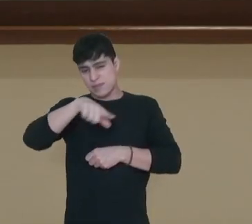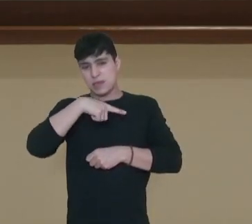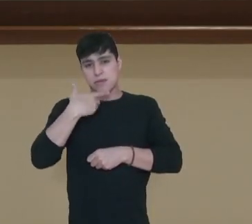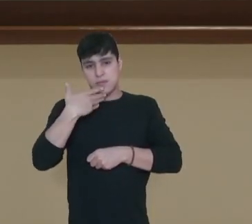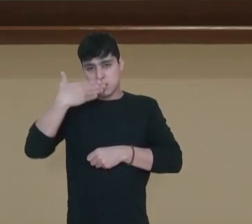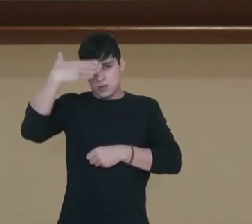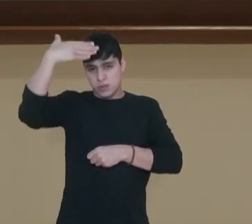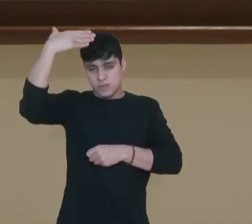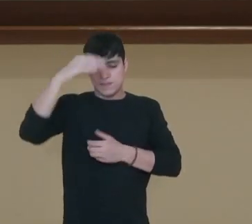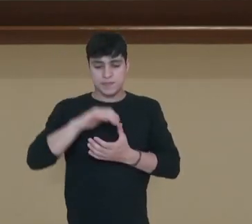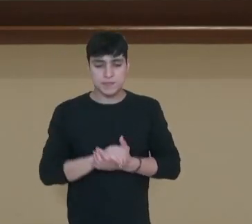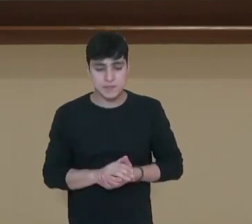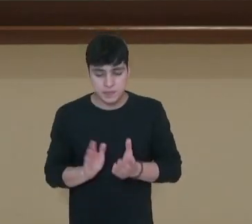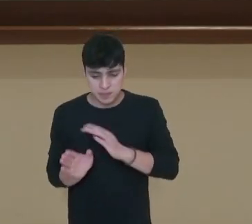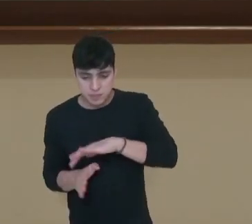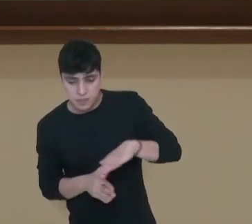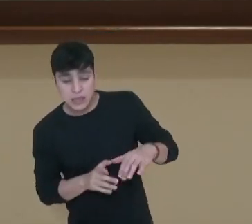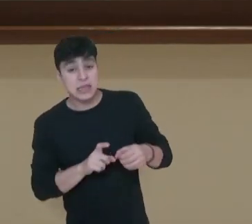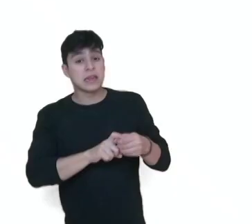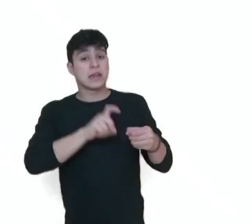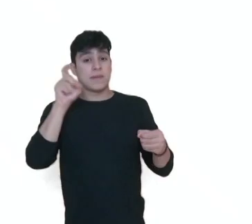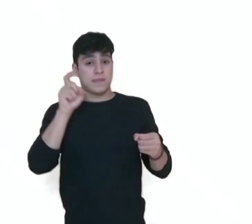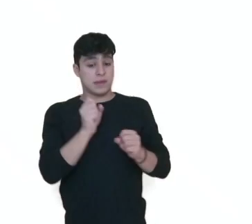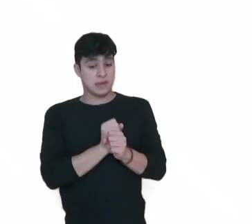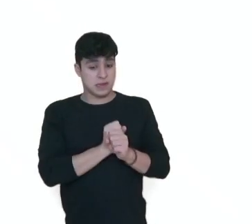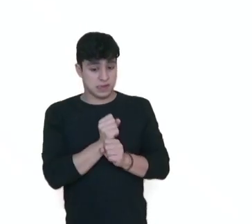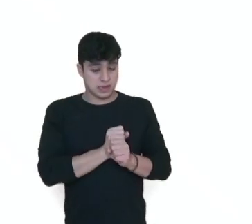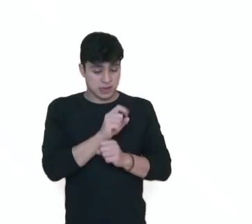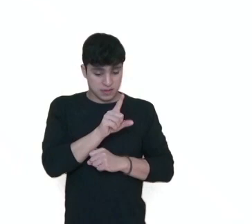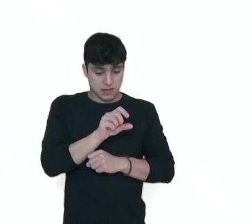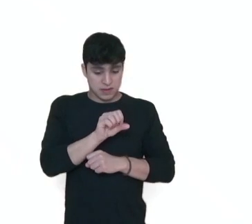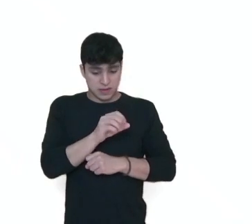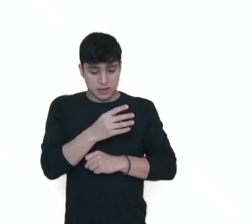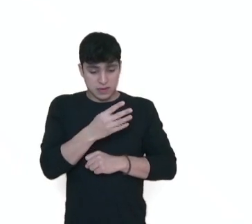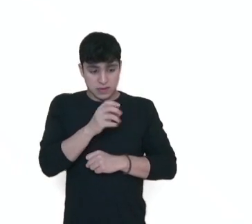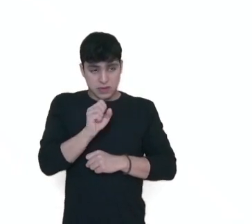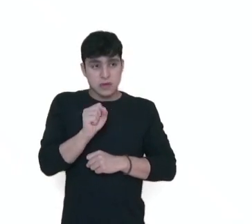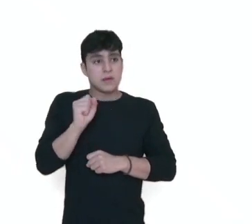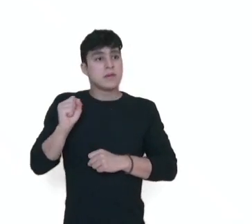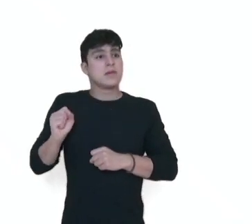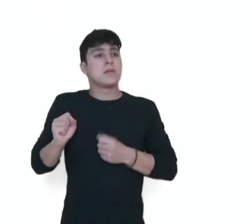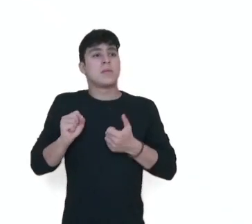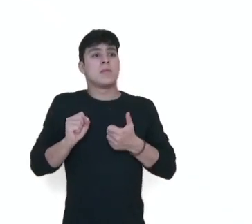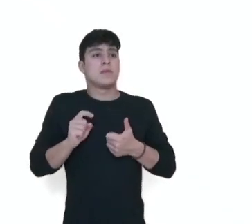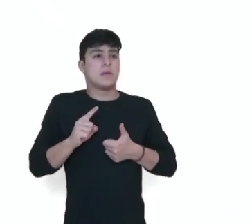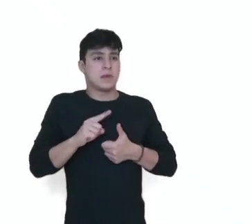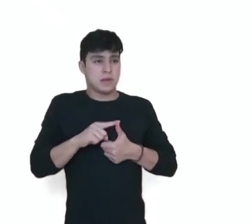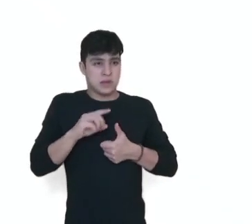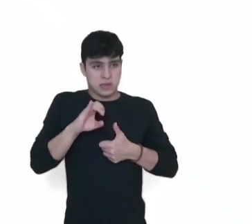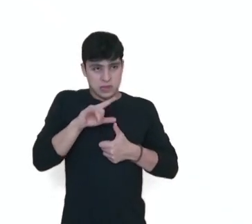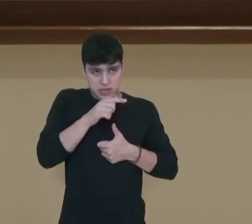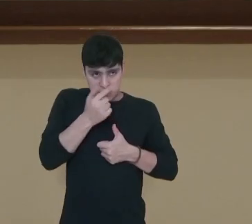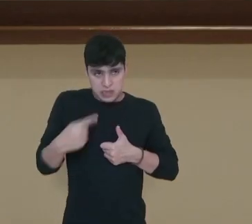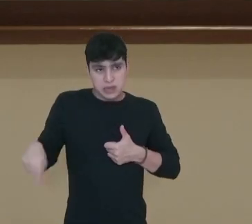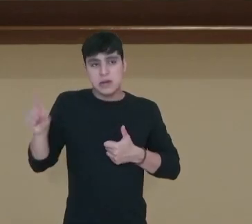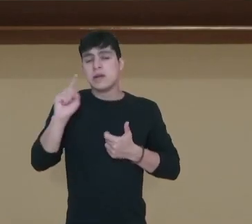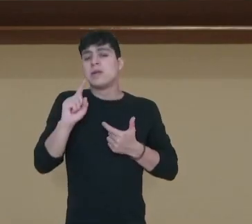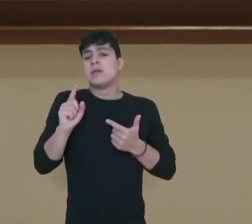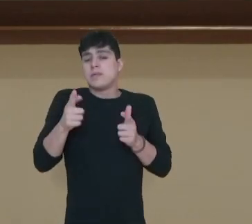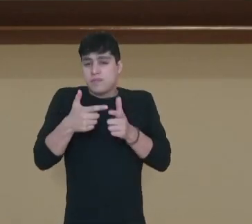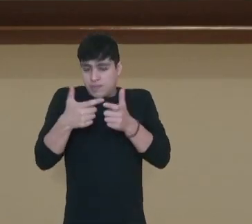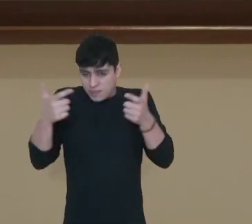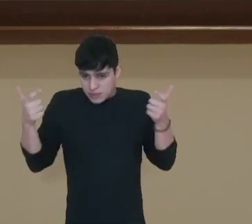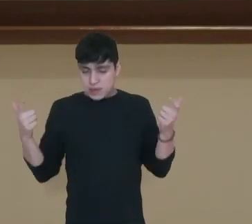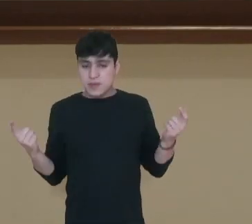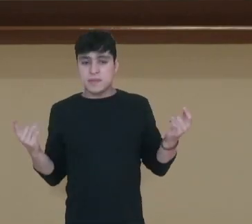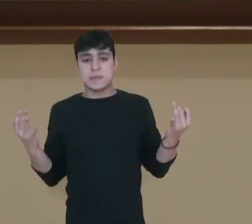Índia. Em 1948, nós vamos ver que o Ceilão, atual Sri Lanka, com a maioria budista, aí nós já temos um outro